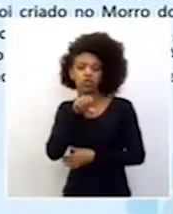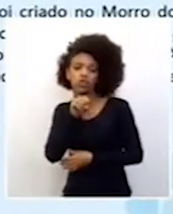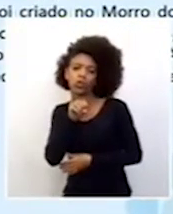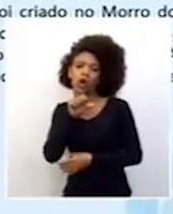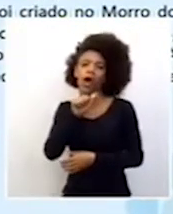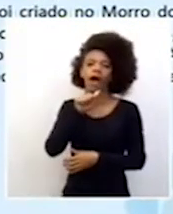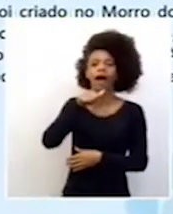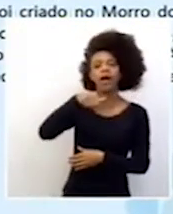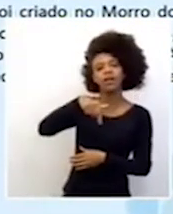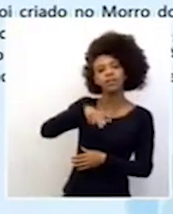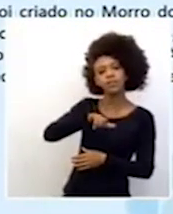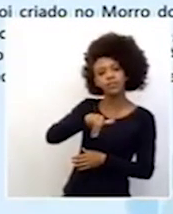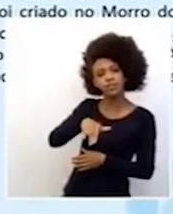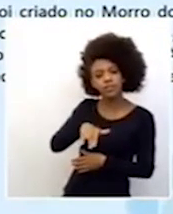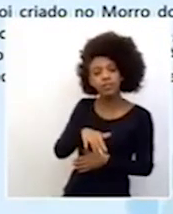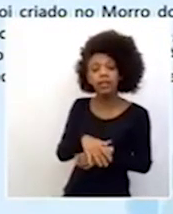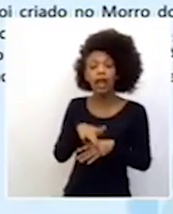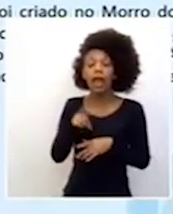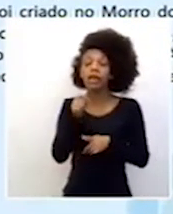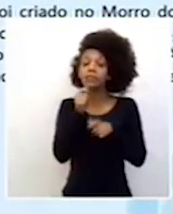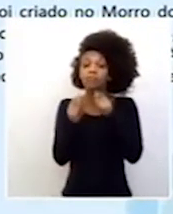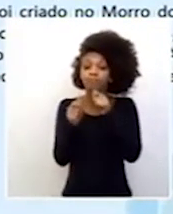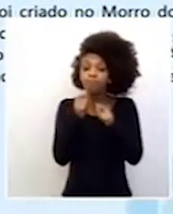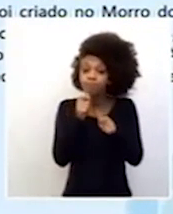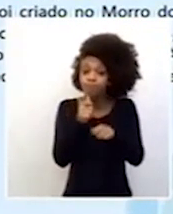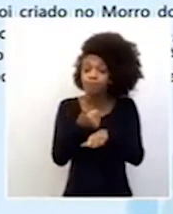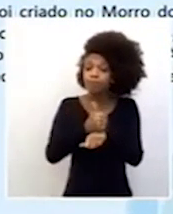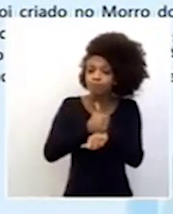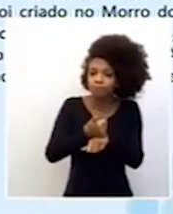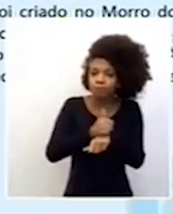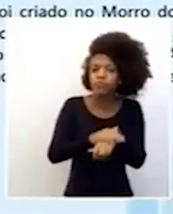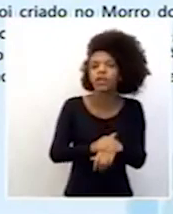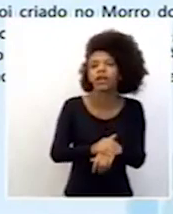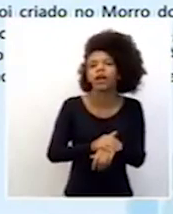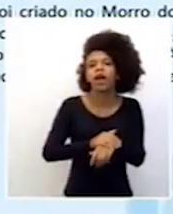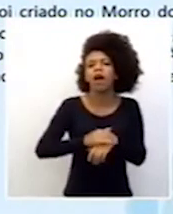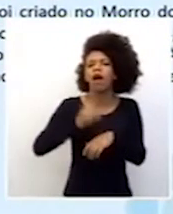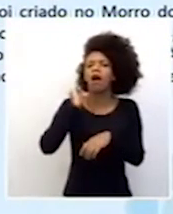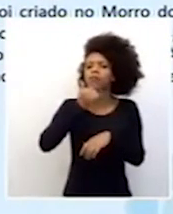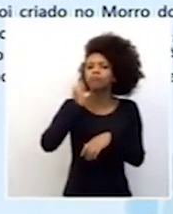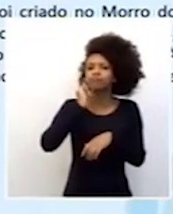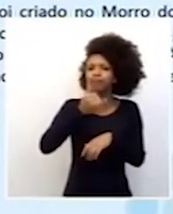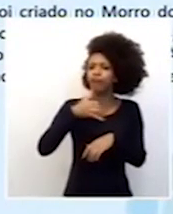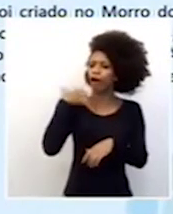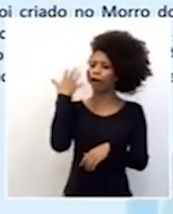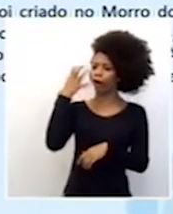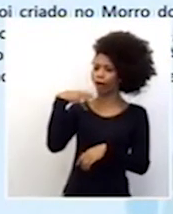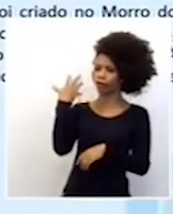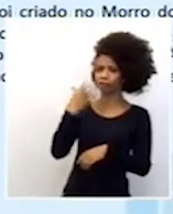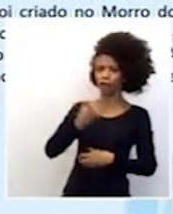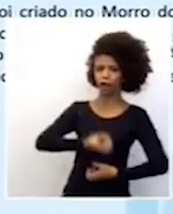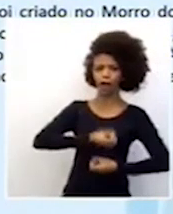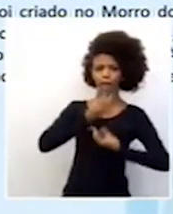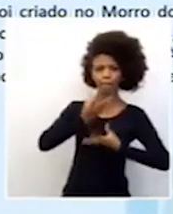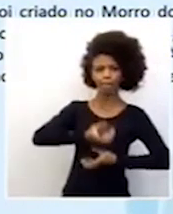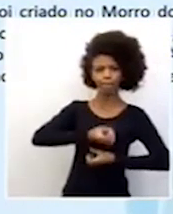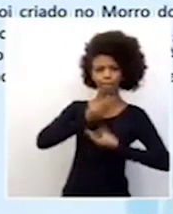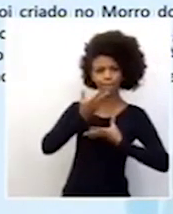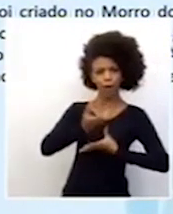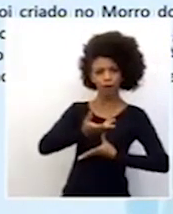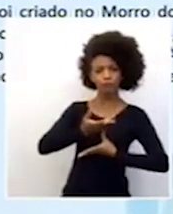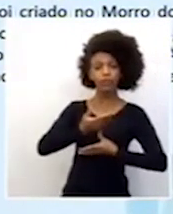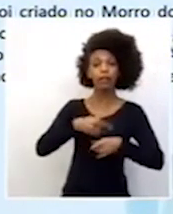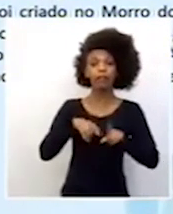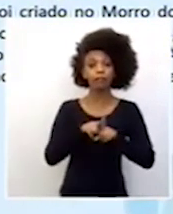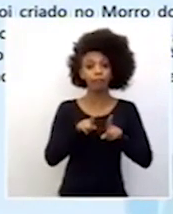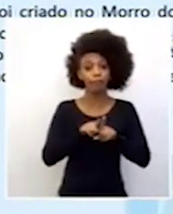Machado de Assis, foi jornalista, contista, cronista, romancista, poeta e